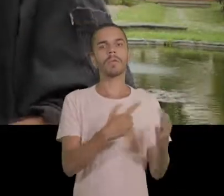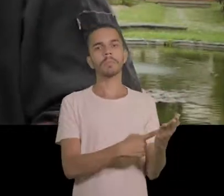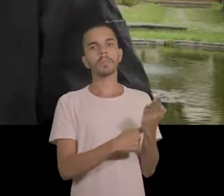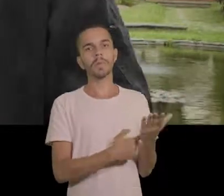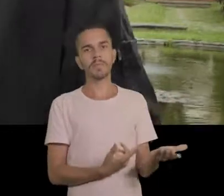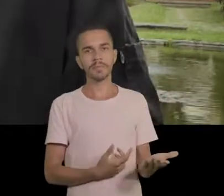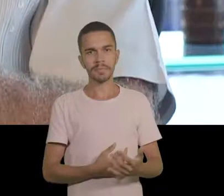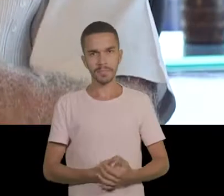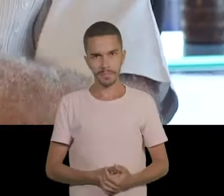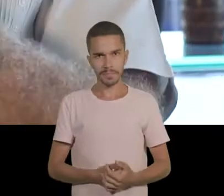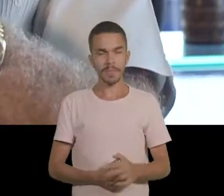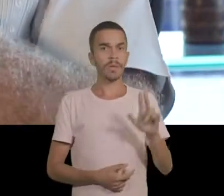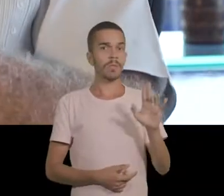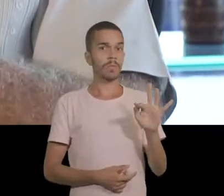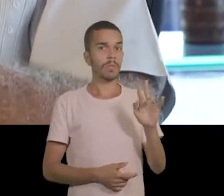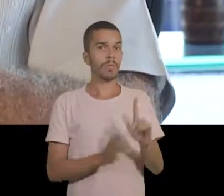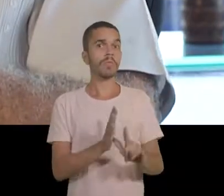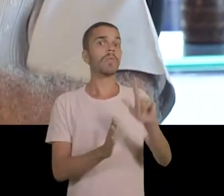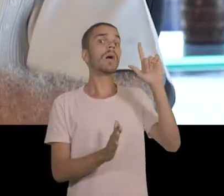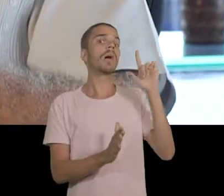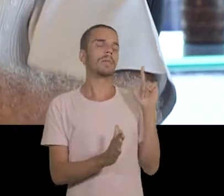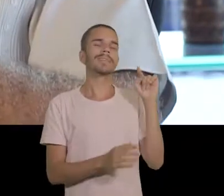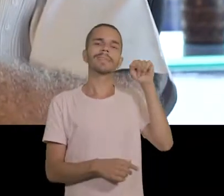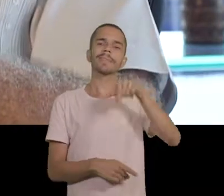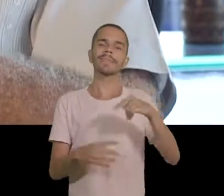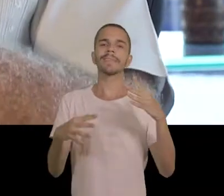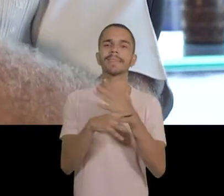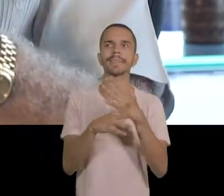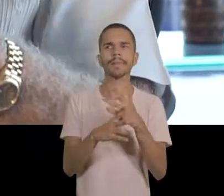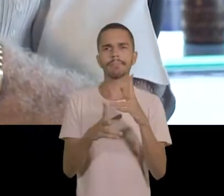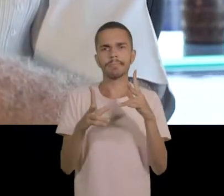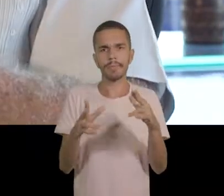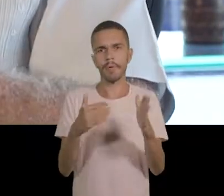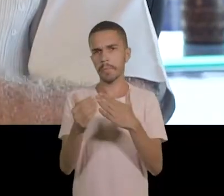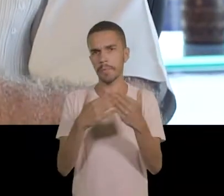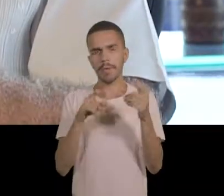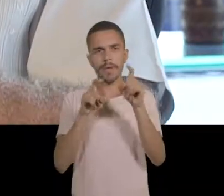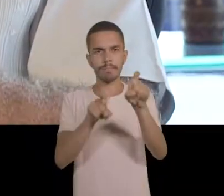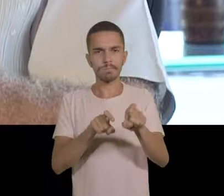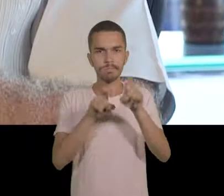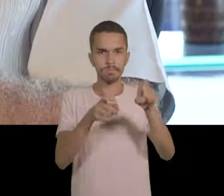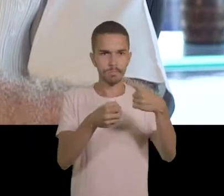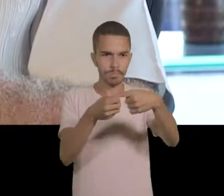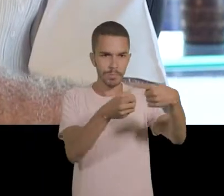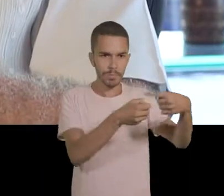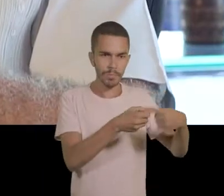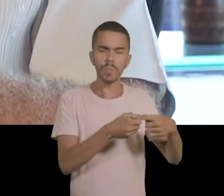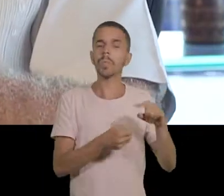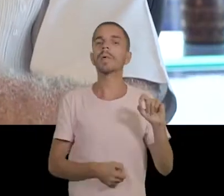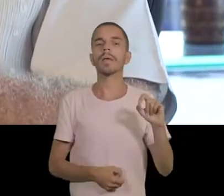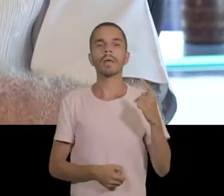Rural do Rio de Janeiro me oferece. Antes da UFO, era uma cidade, como toda cidade do interior, é